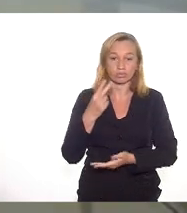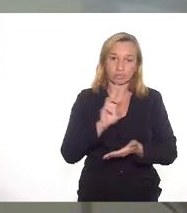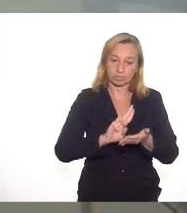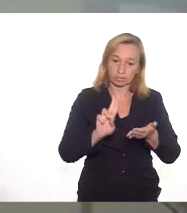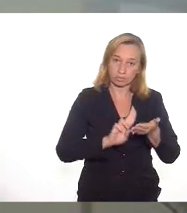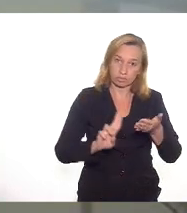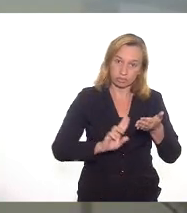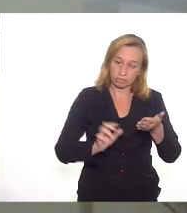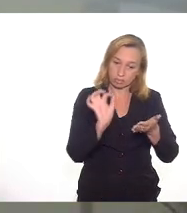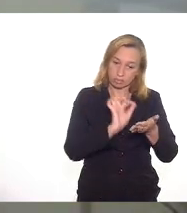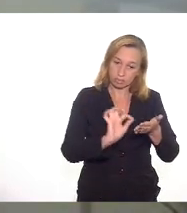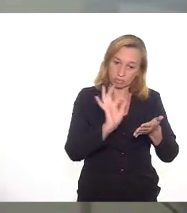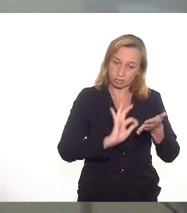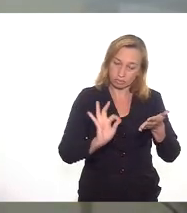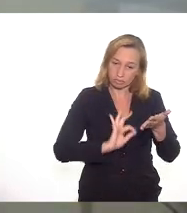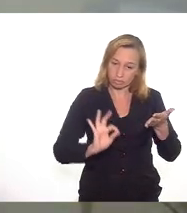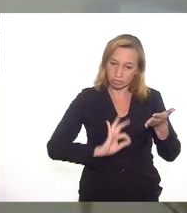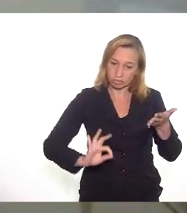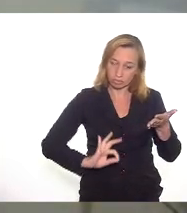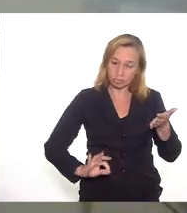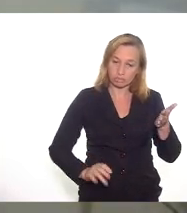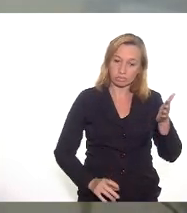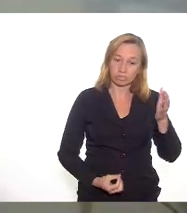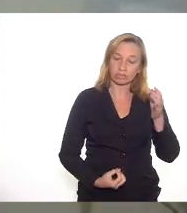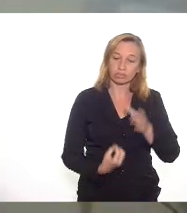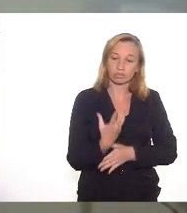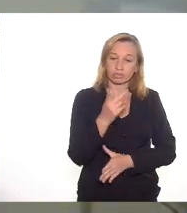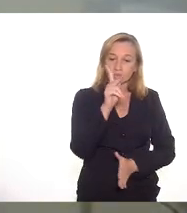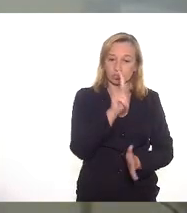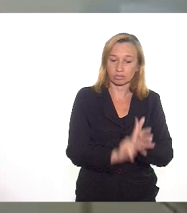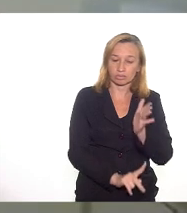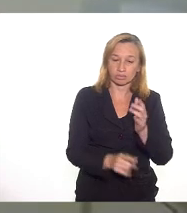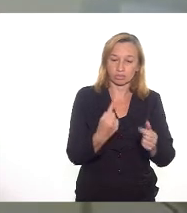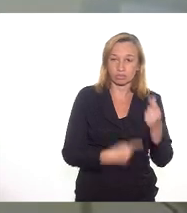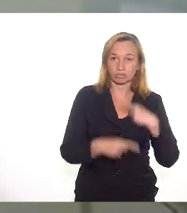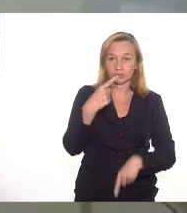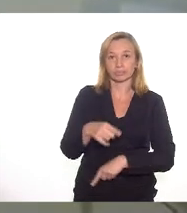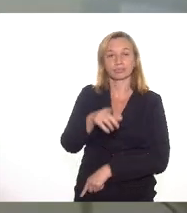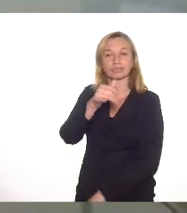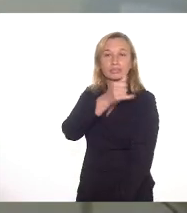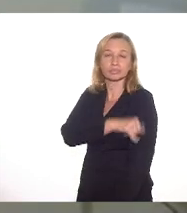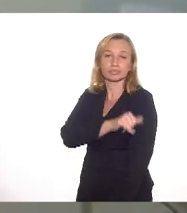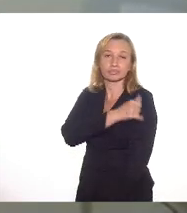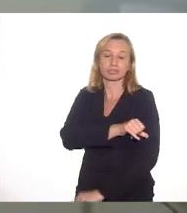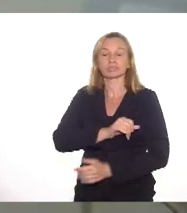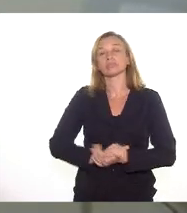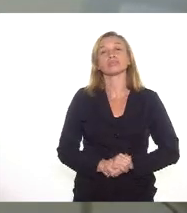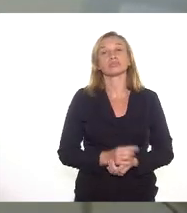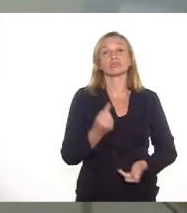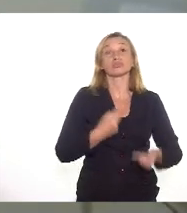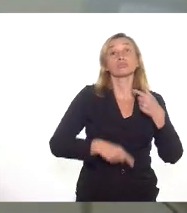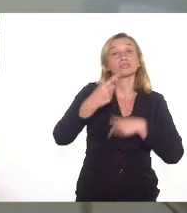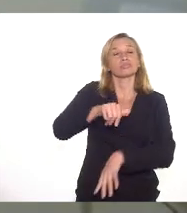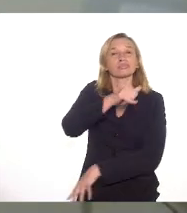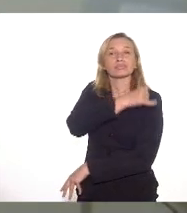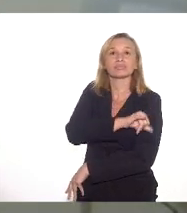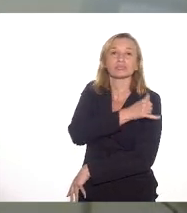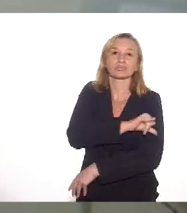que é o projeto de lei que virou lei Supera Rio. O Supera